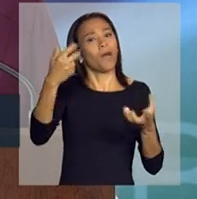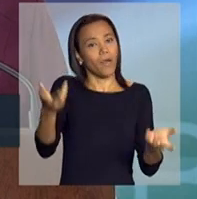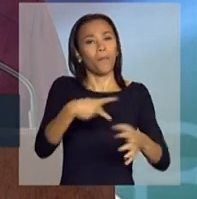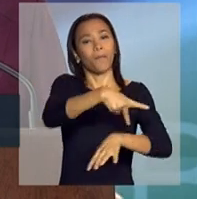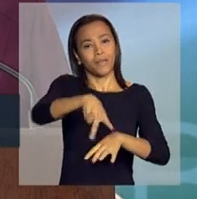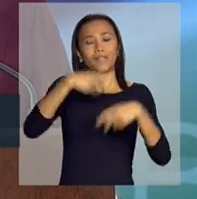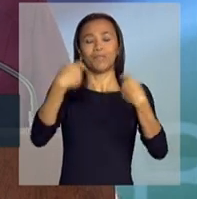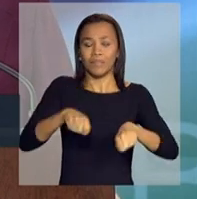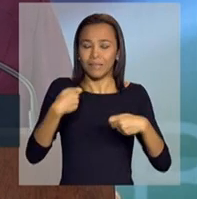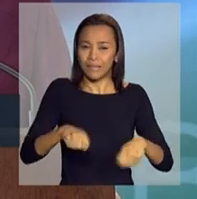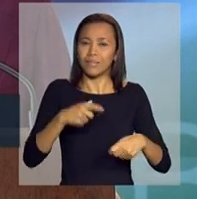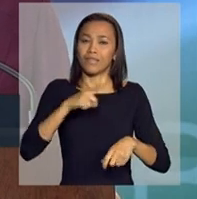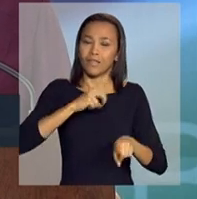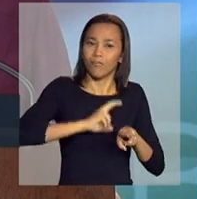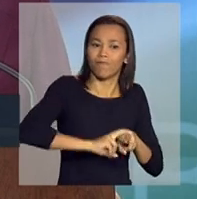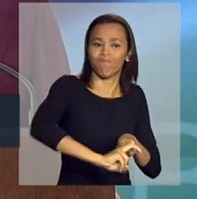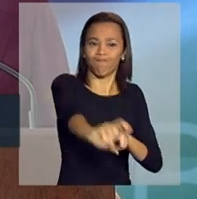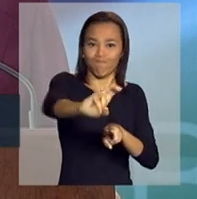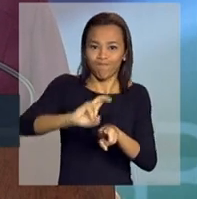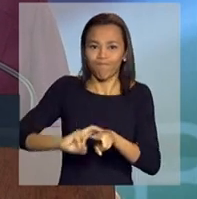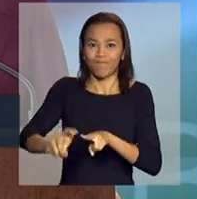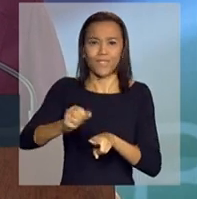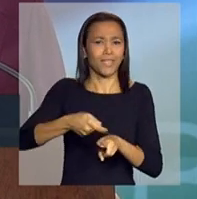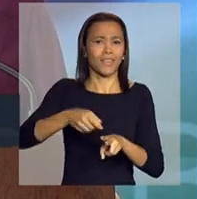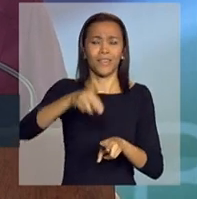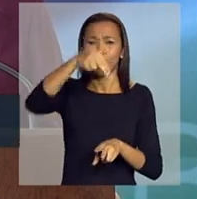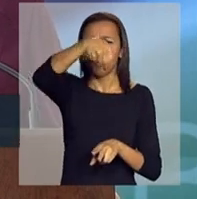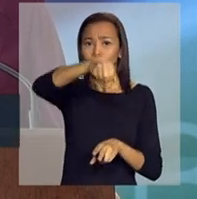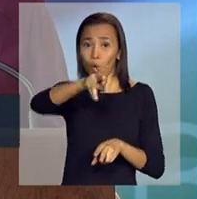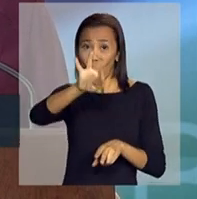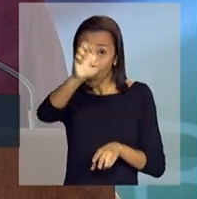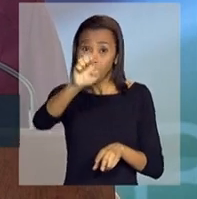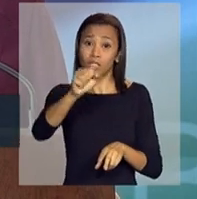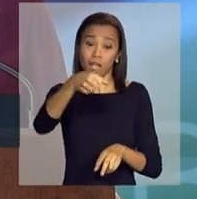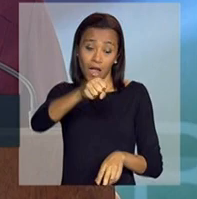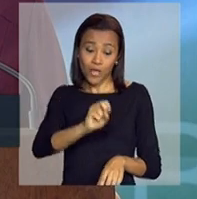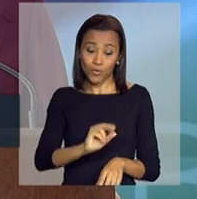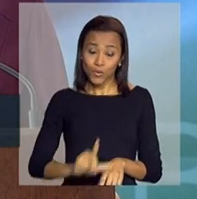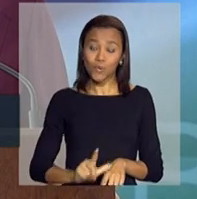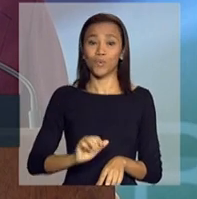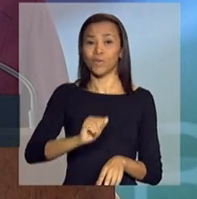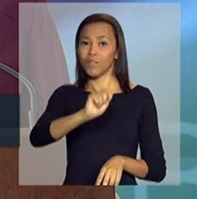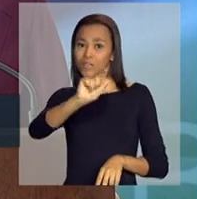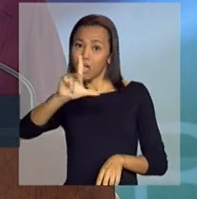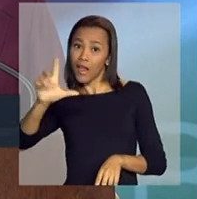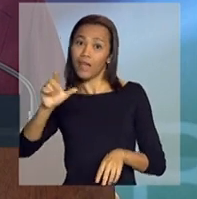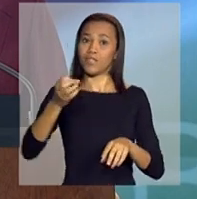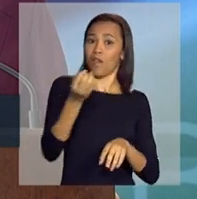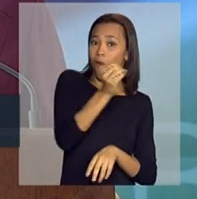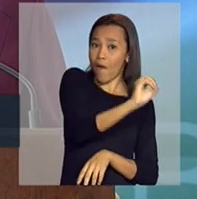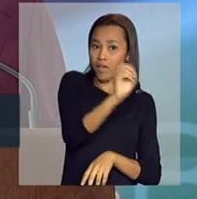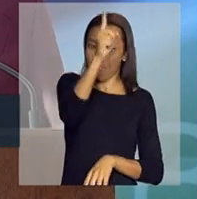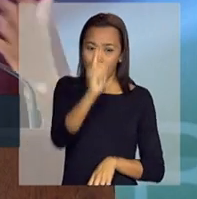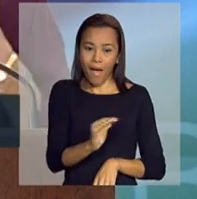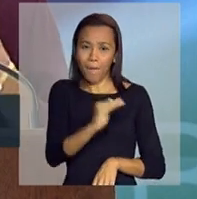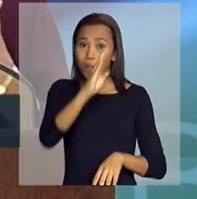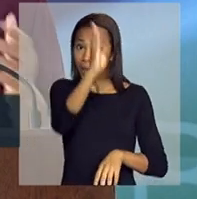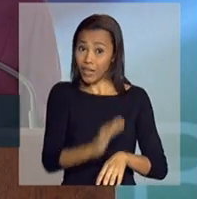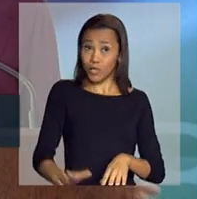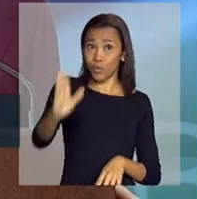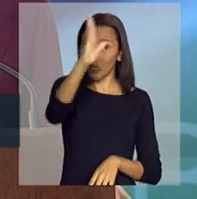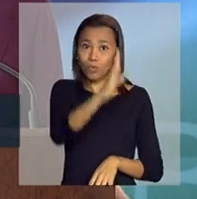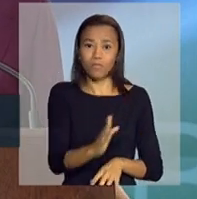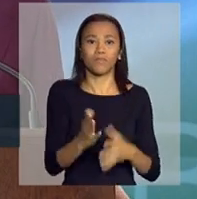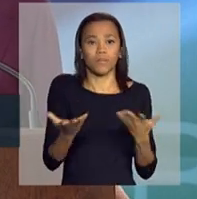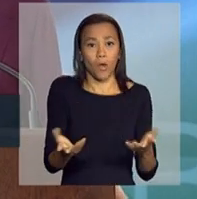estrutura ferroviária que o corte de norte a sul, de leste a oeste. Por isso,